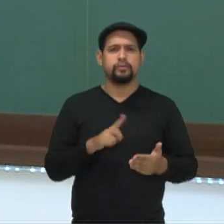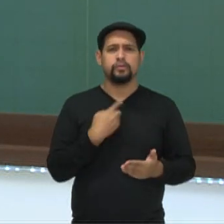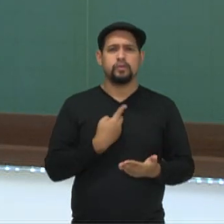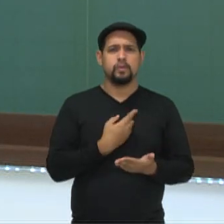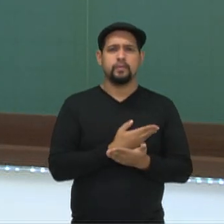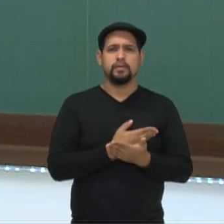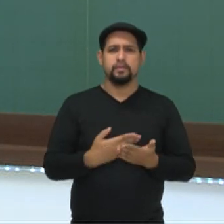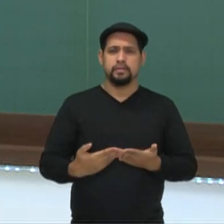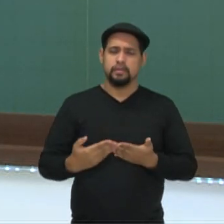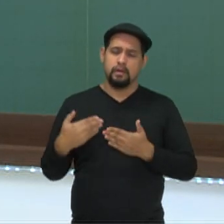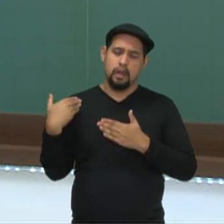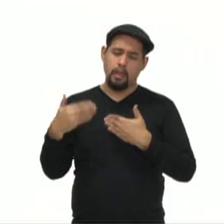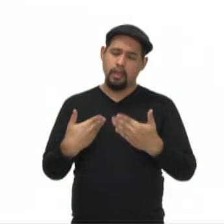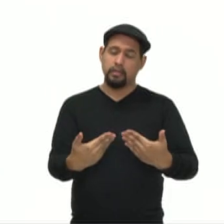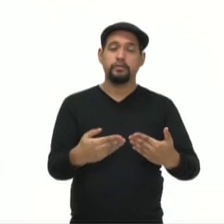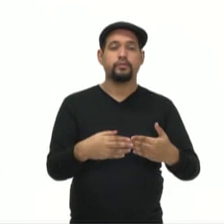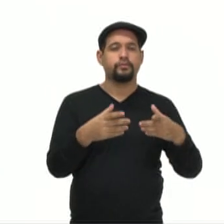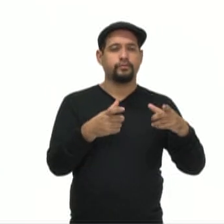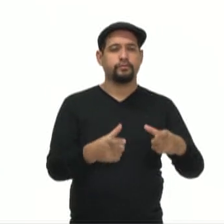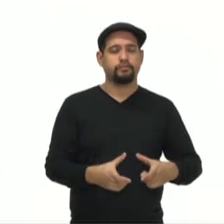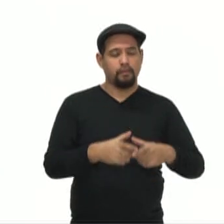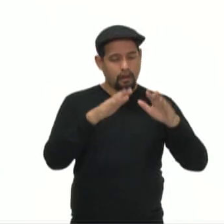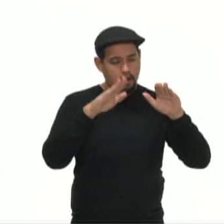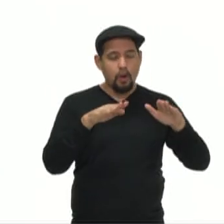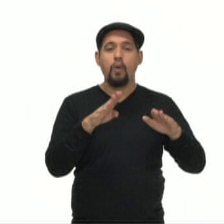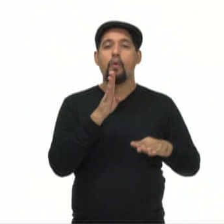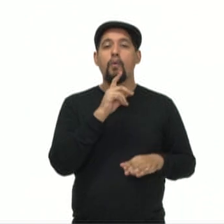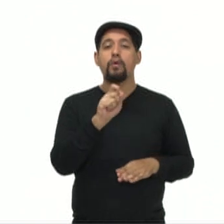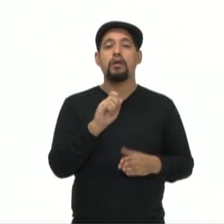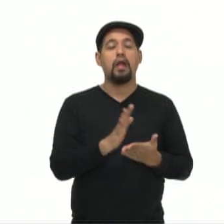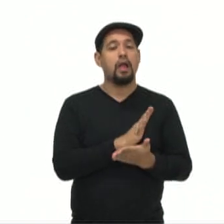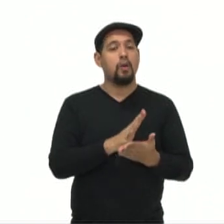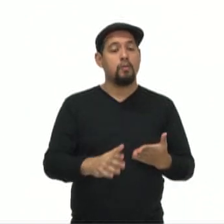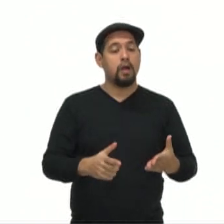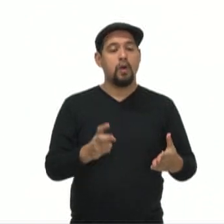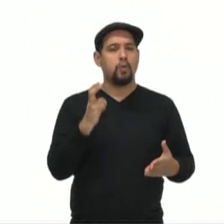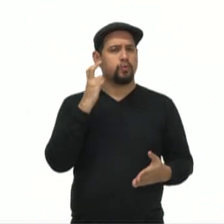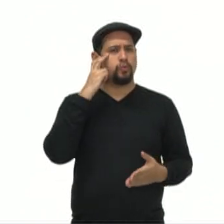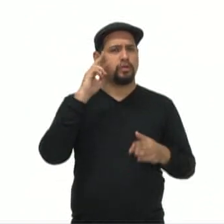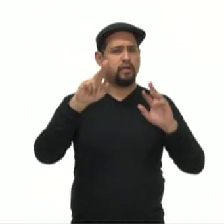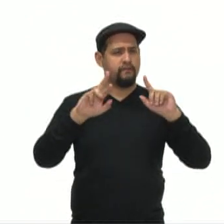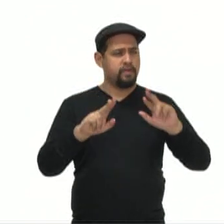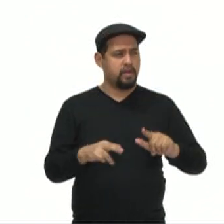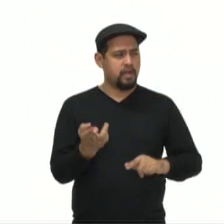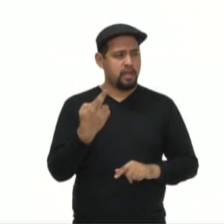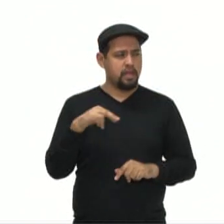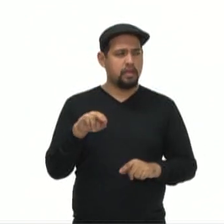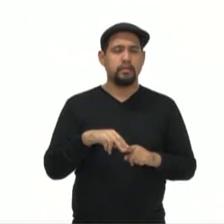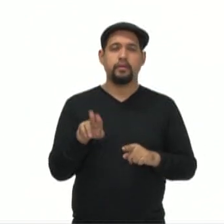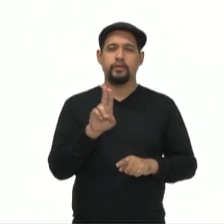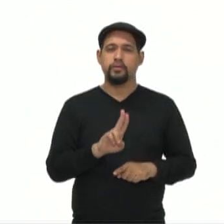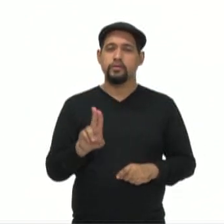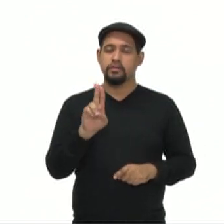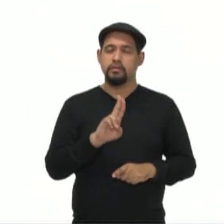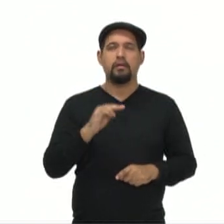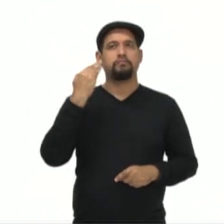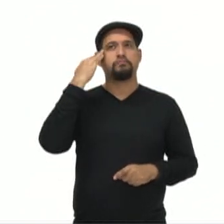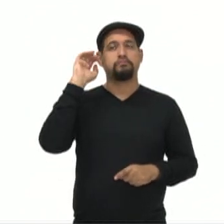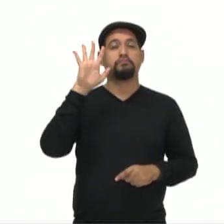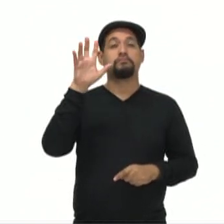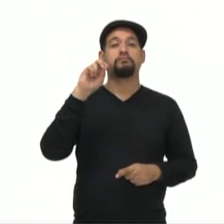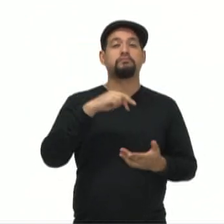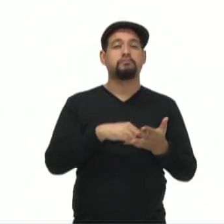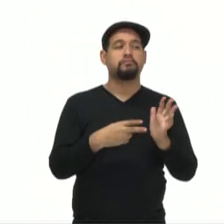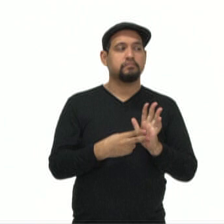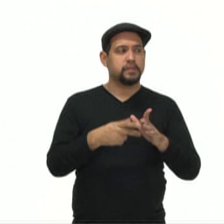iniciamos a nossa jornada nos lugares sagrados, conhecendo algumas culturas de diferentes religiões. Exploramos o entendimento do que é um lugar